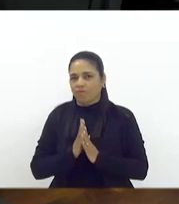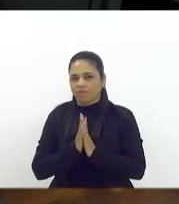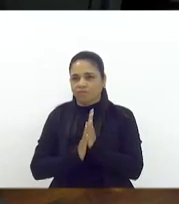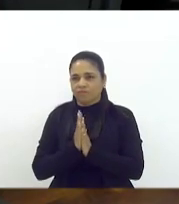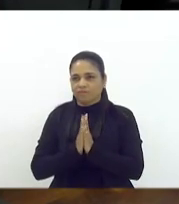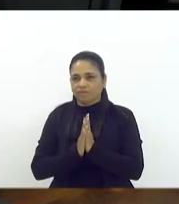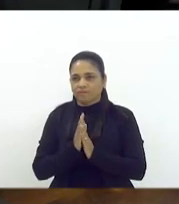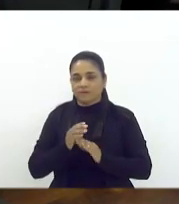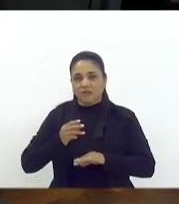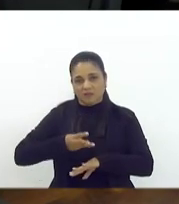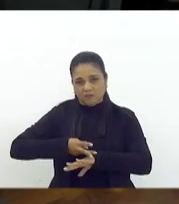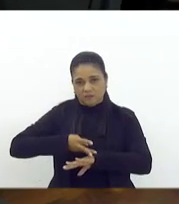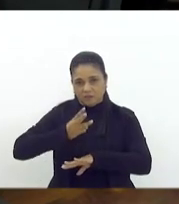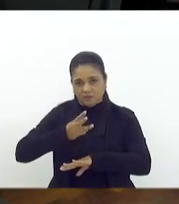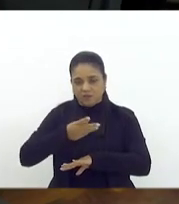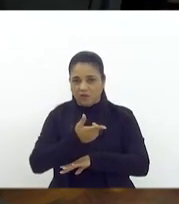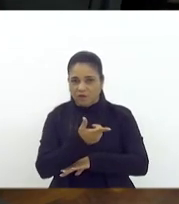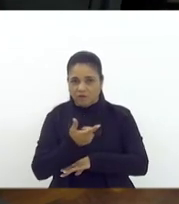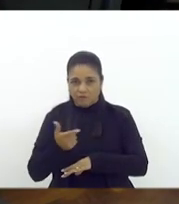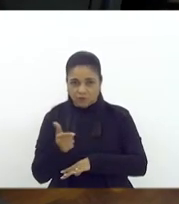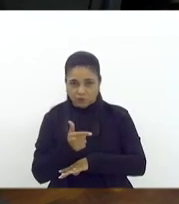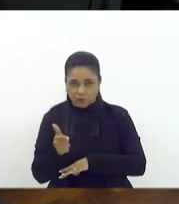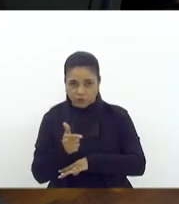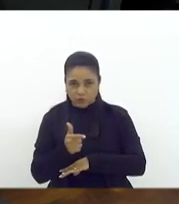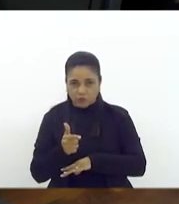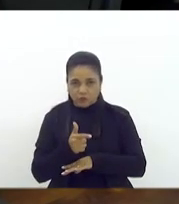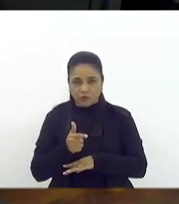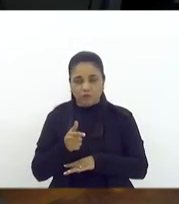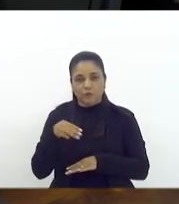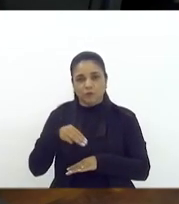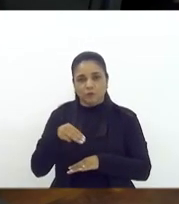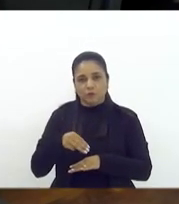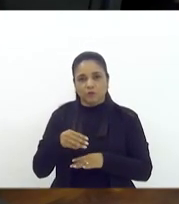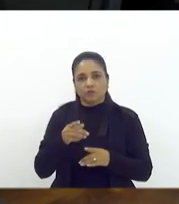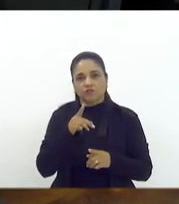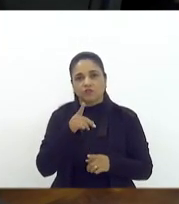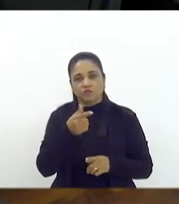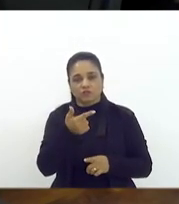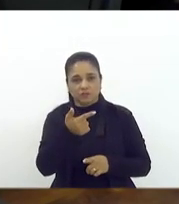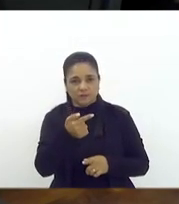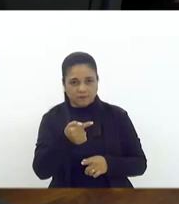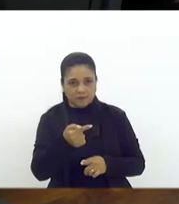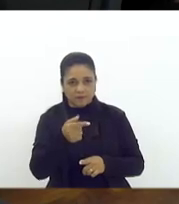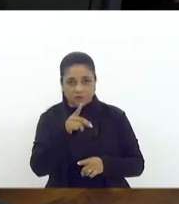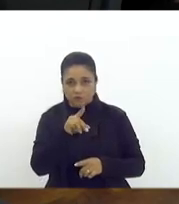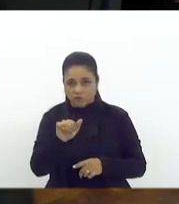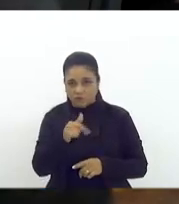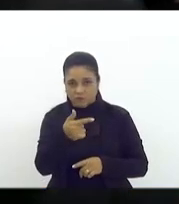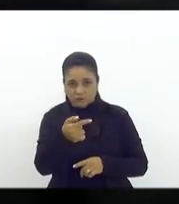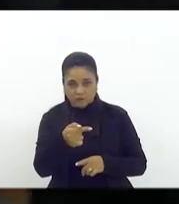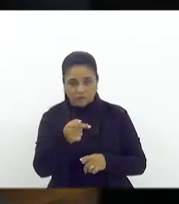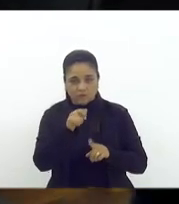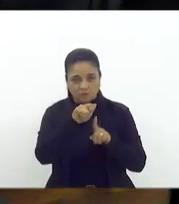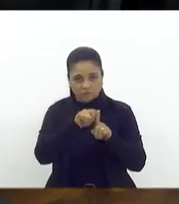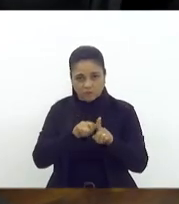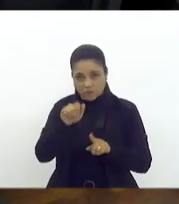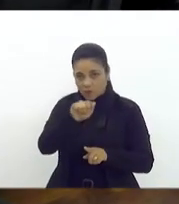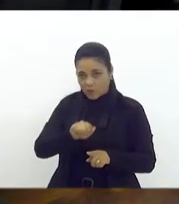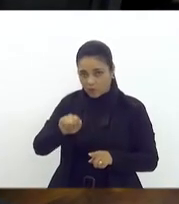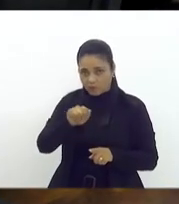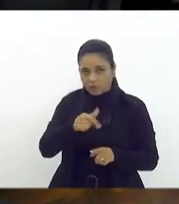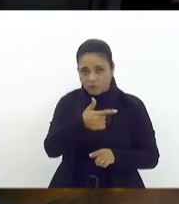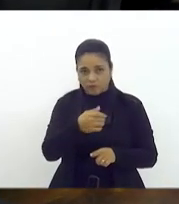as 13 horas e 22 minutos do dia 17 de agosto de 2023 na condução de